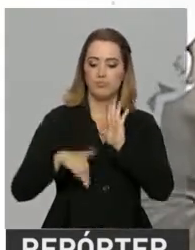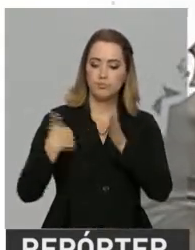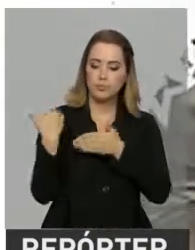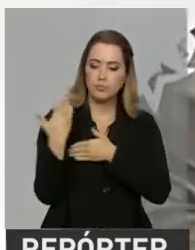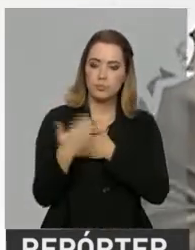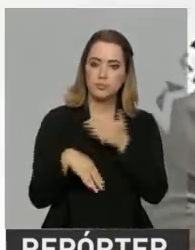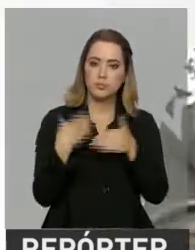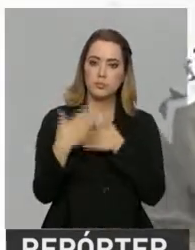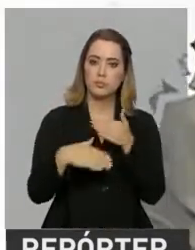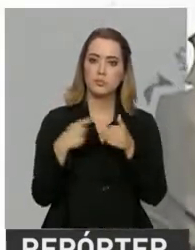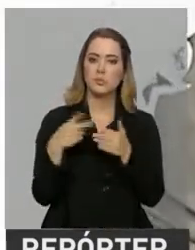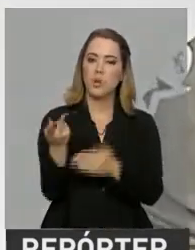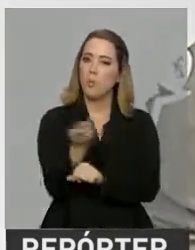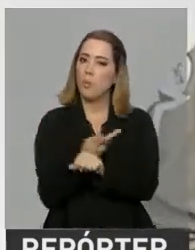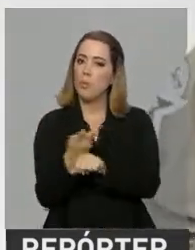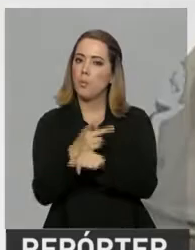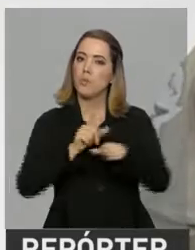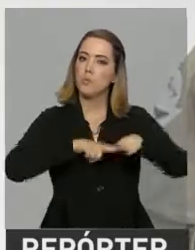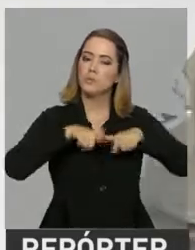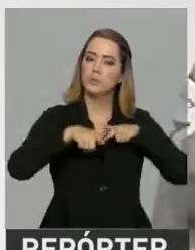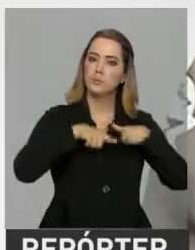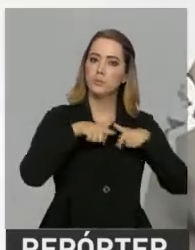podmol bus